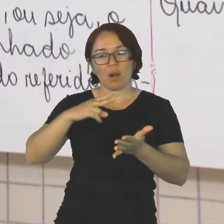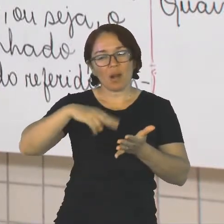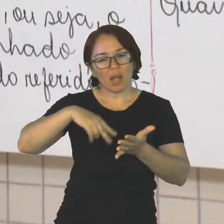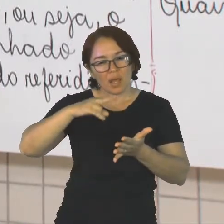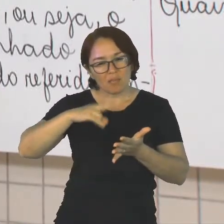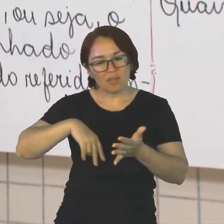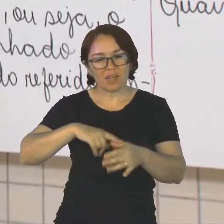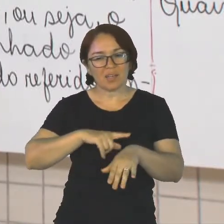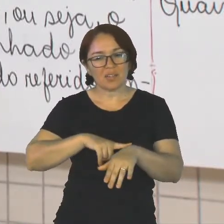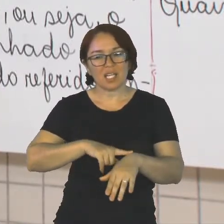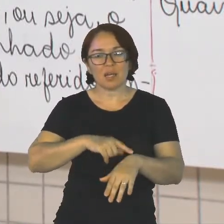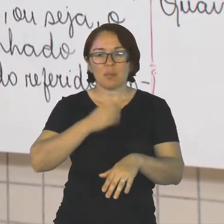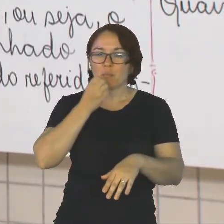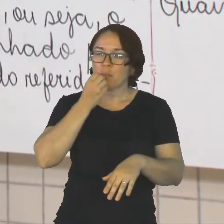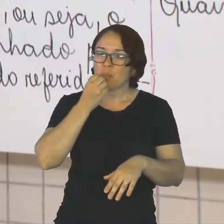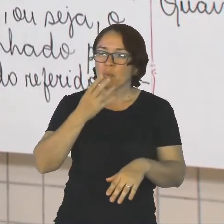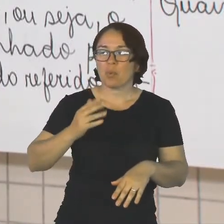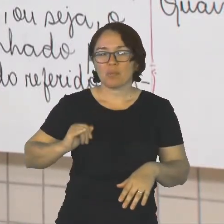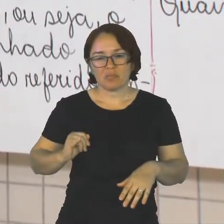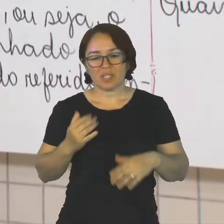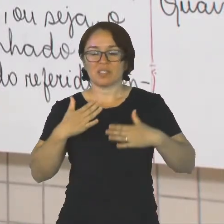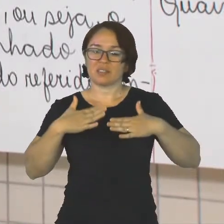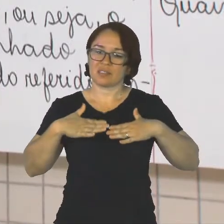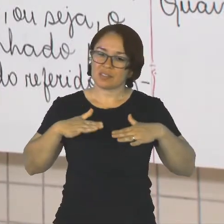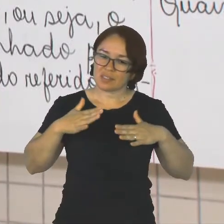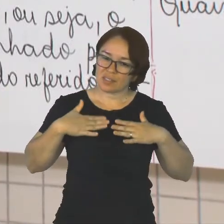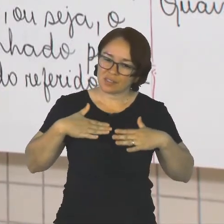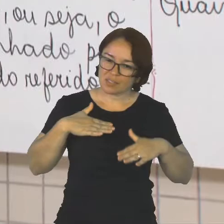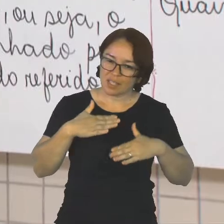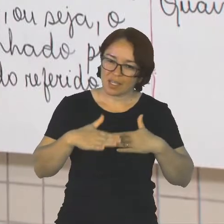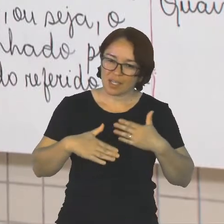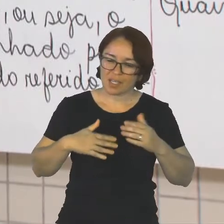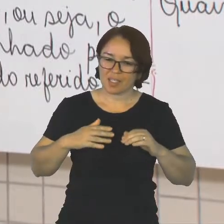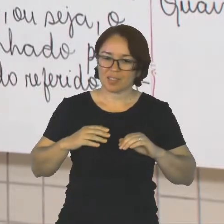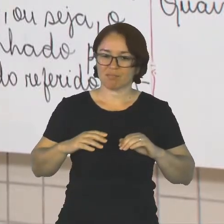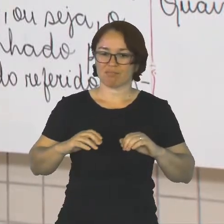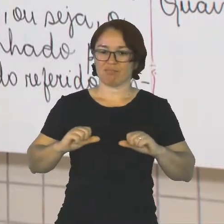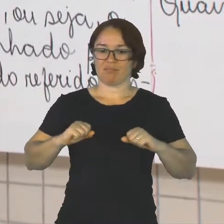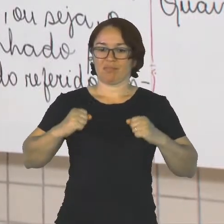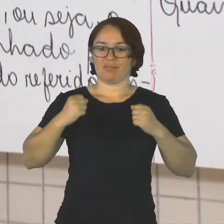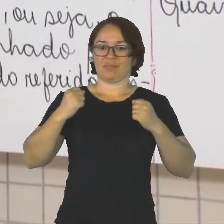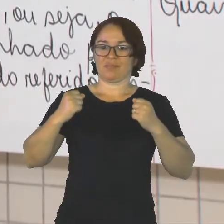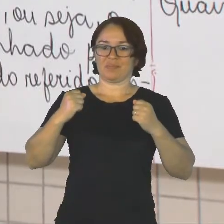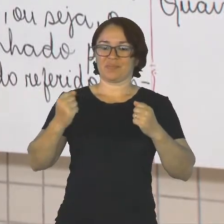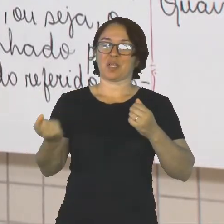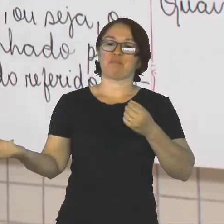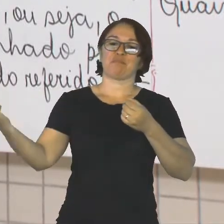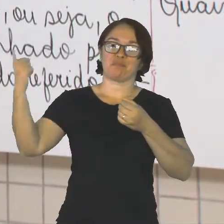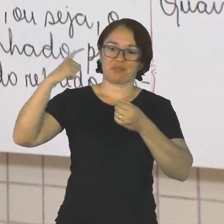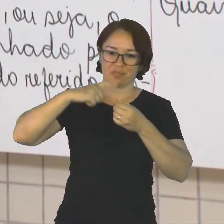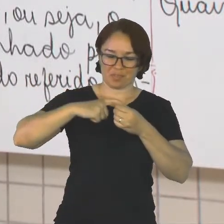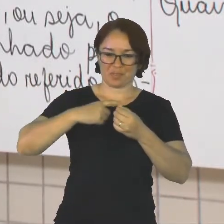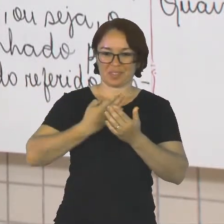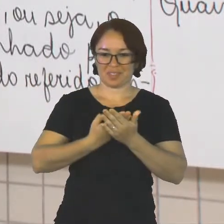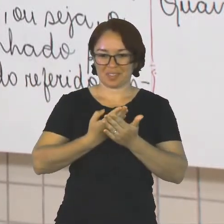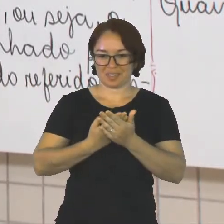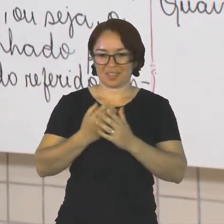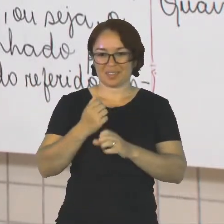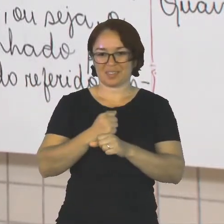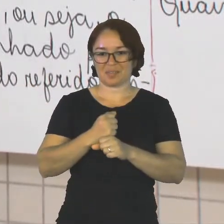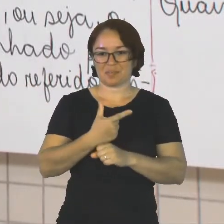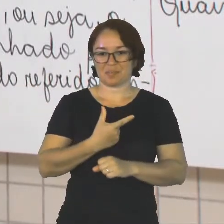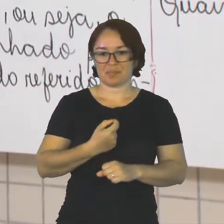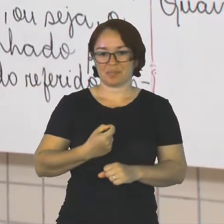produtiva, vamos ter um descanso, recompor as nossas energias e nos prepararmos para o ano de